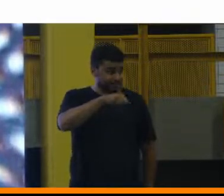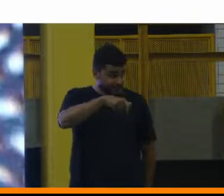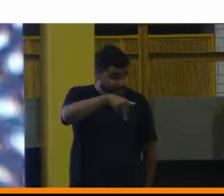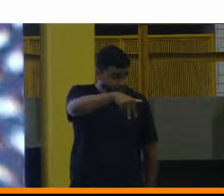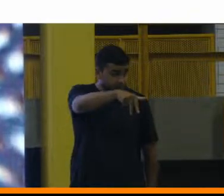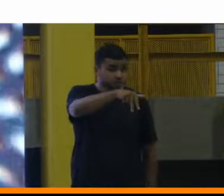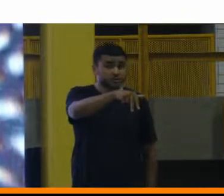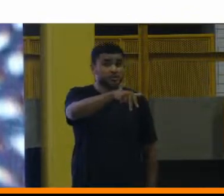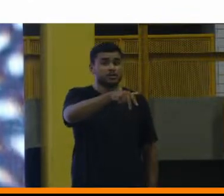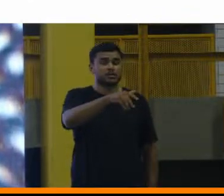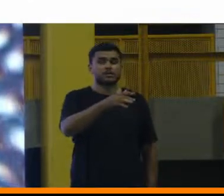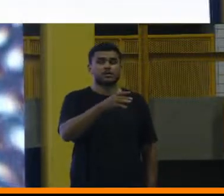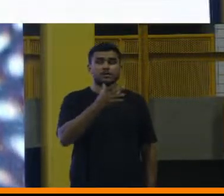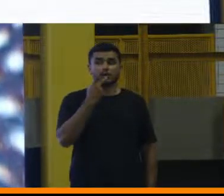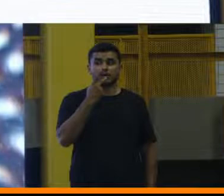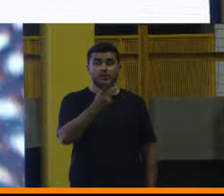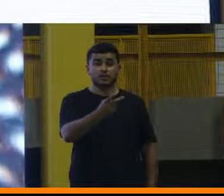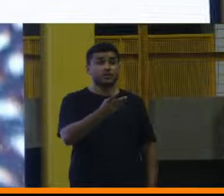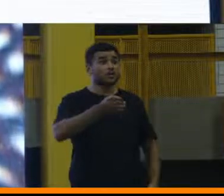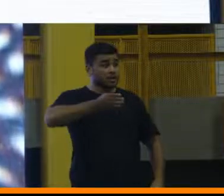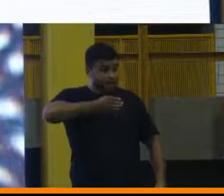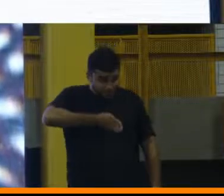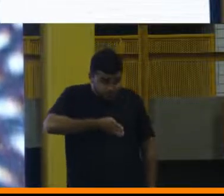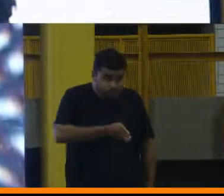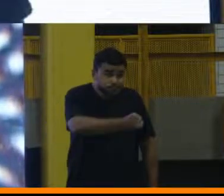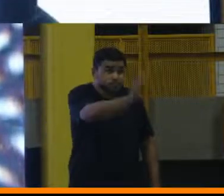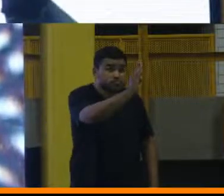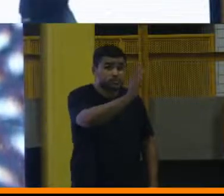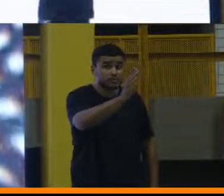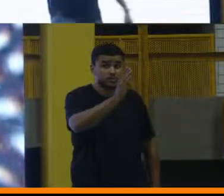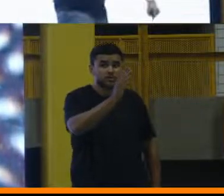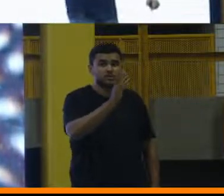ir para a direita, eu tenho que acelerar